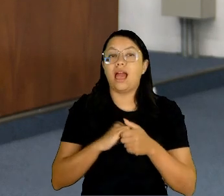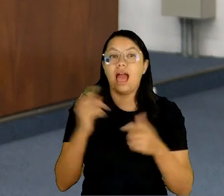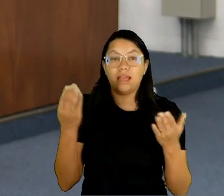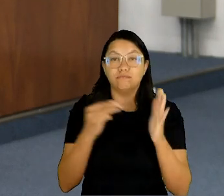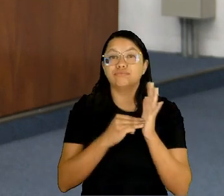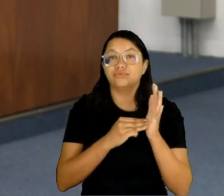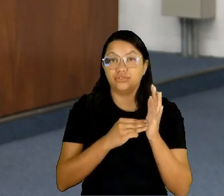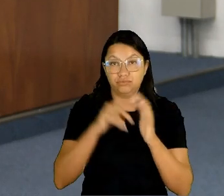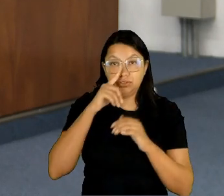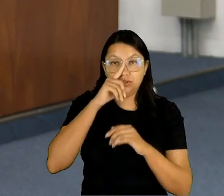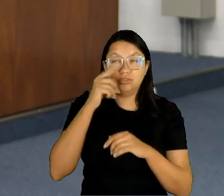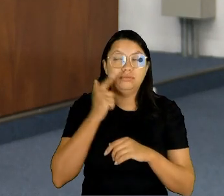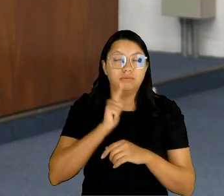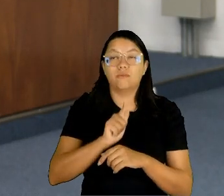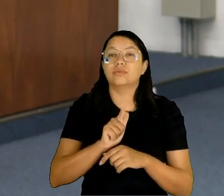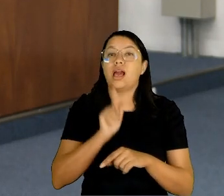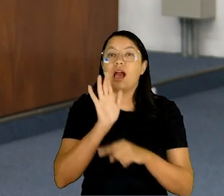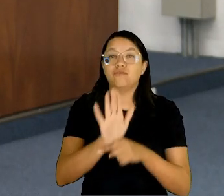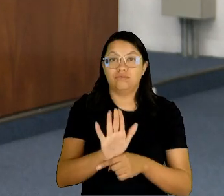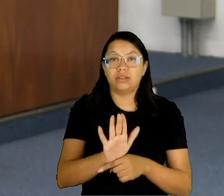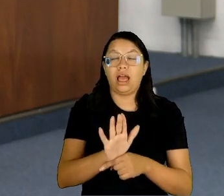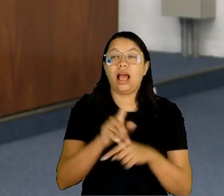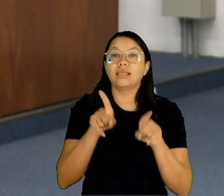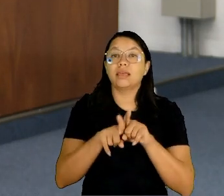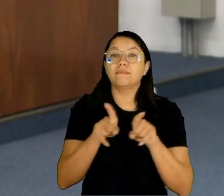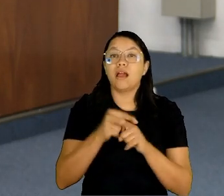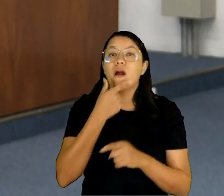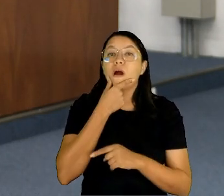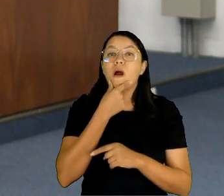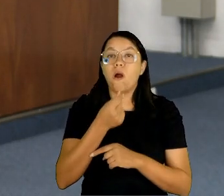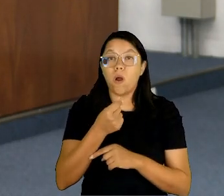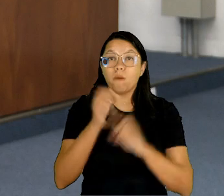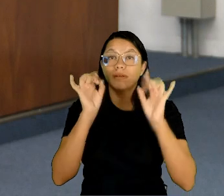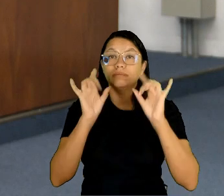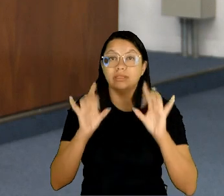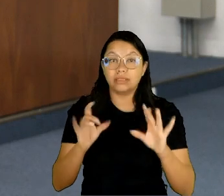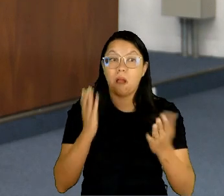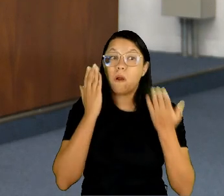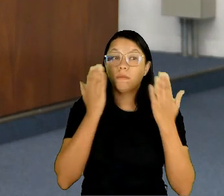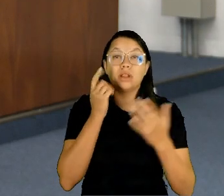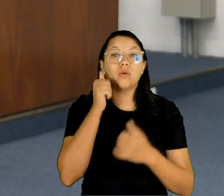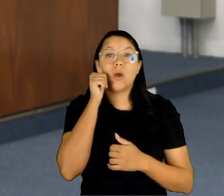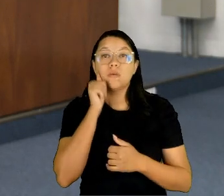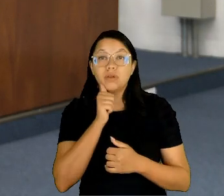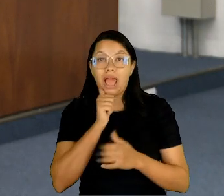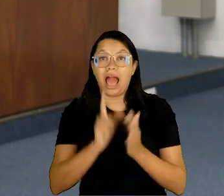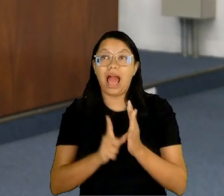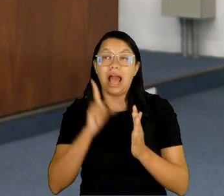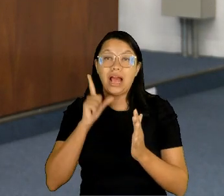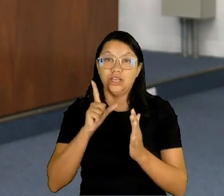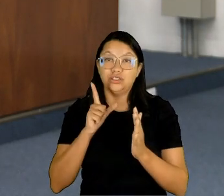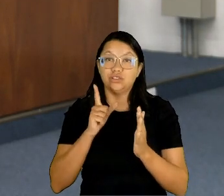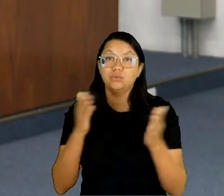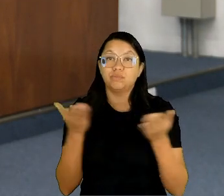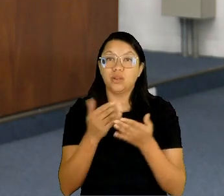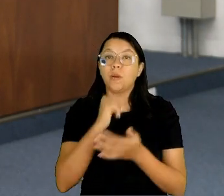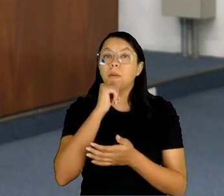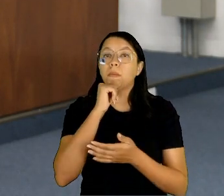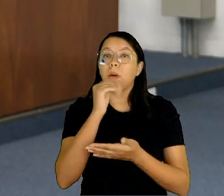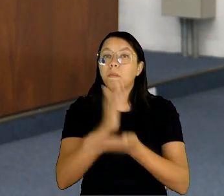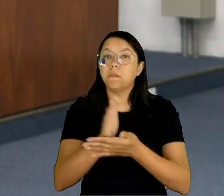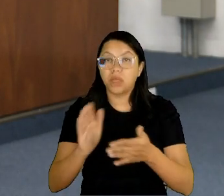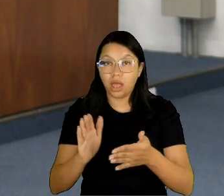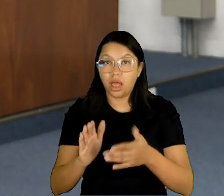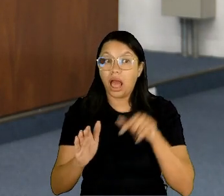também é um fator de risco que a gente não consegue atuar. Além do sexo masculino, em especial se comparar com a mulher antes da menopausa,